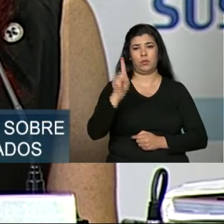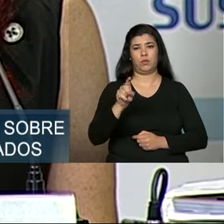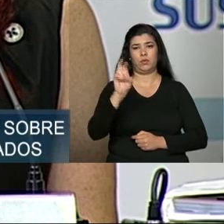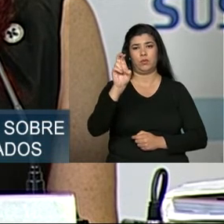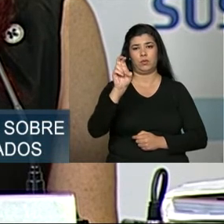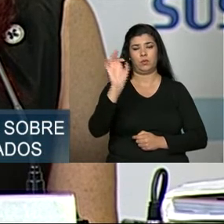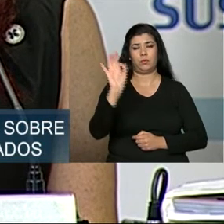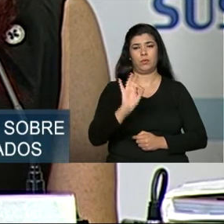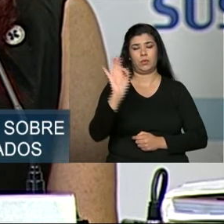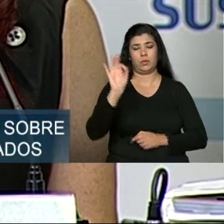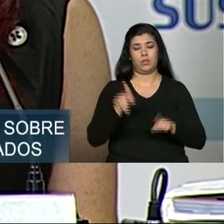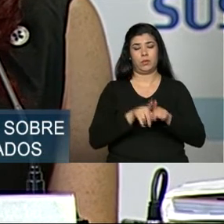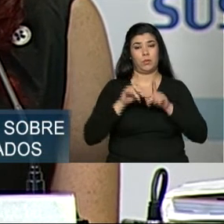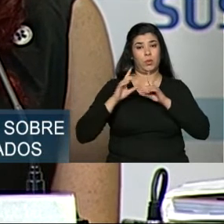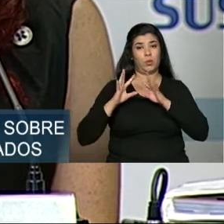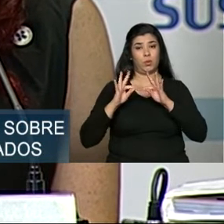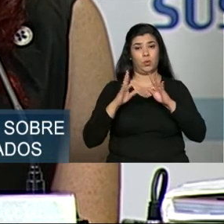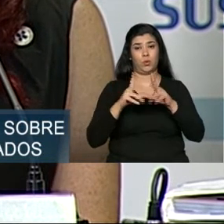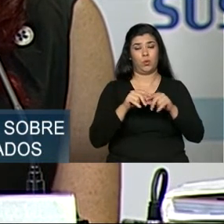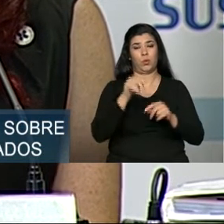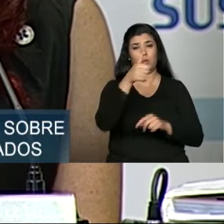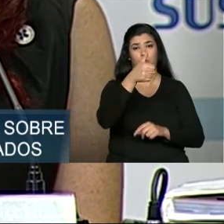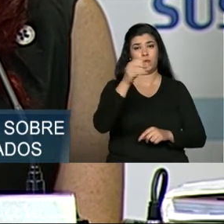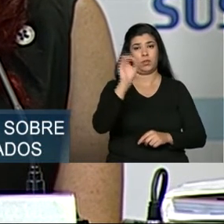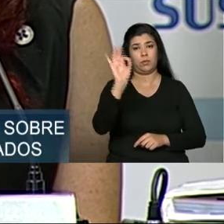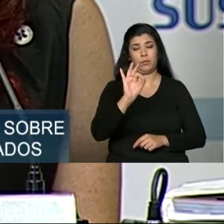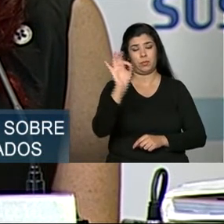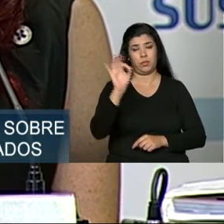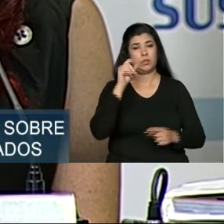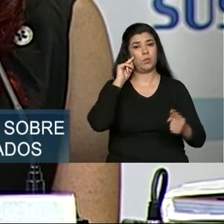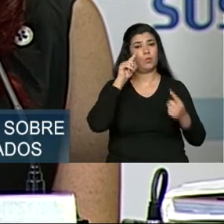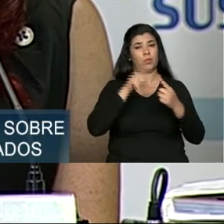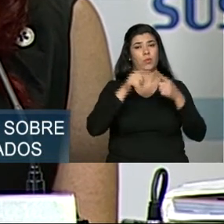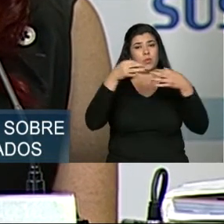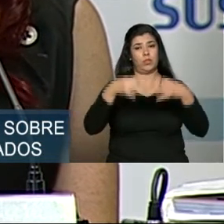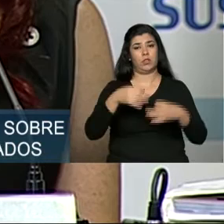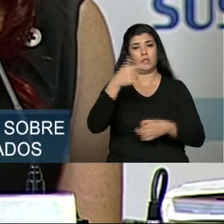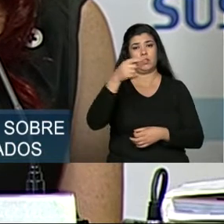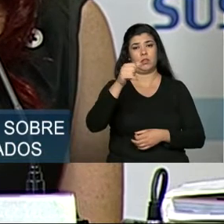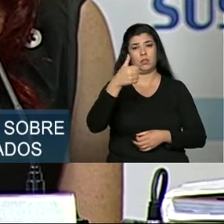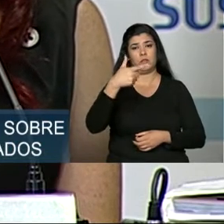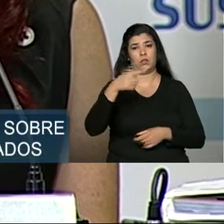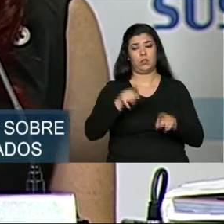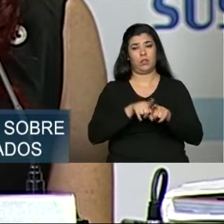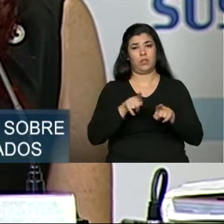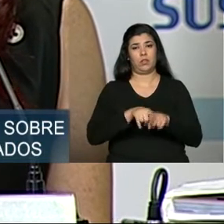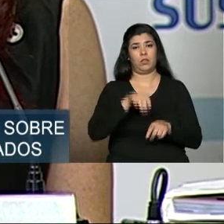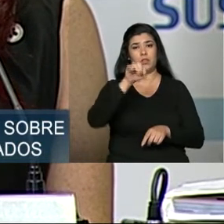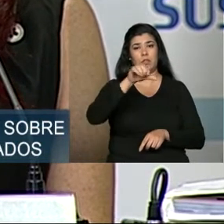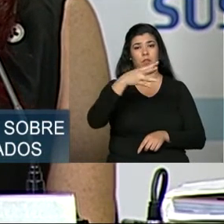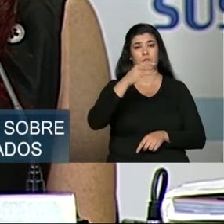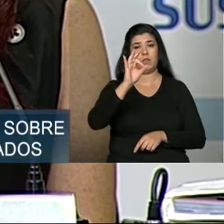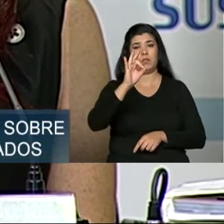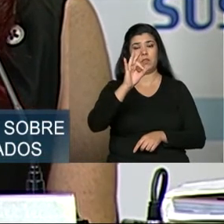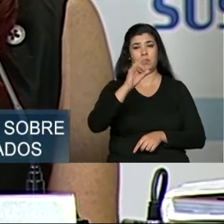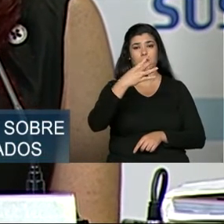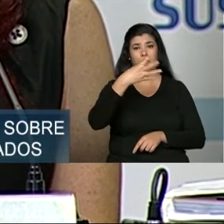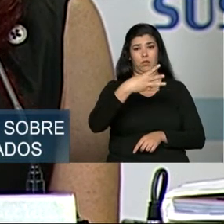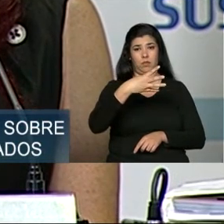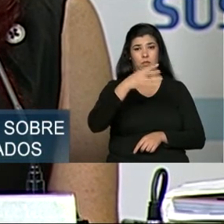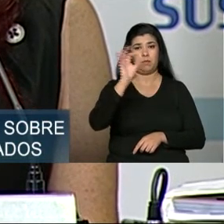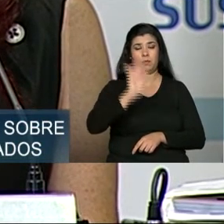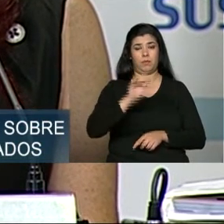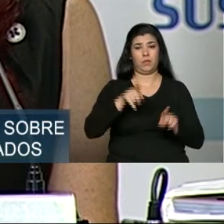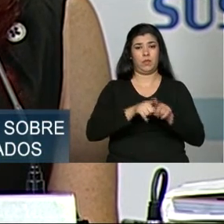Sendo que 100% dos produtos atingiram a meta de 2012 e 94% anteciparam em relação à meta de 2014.